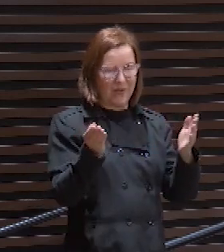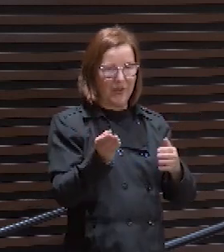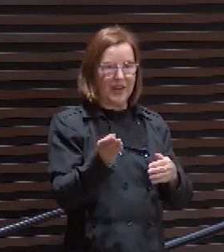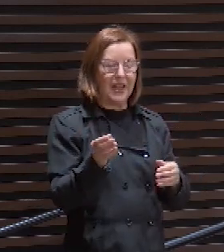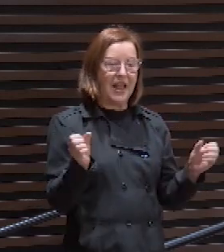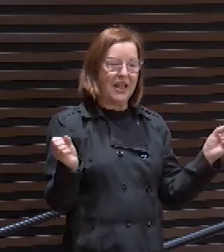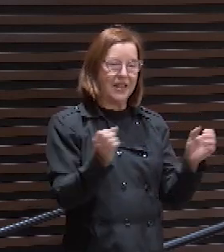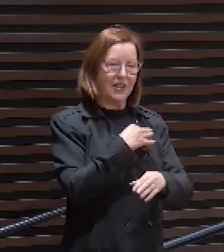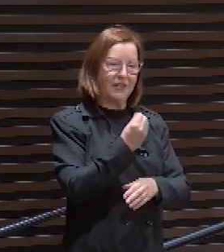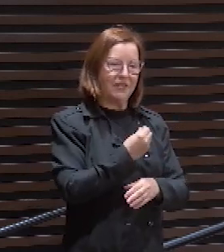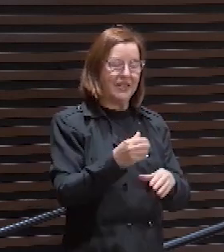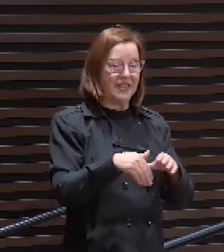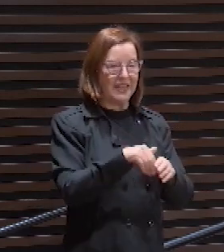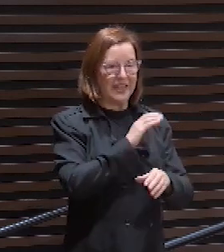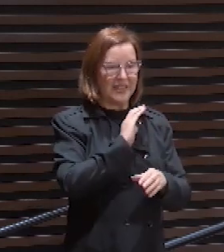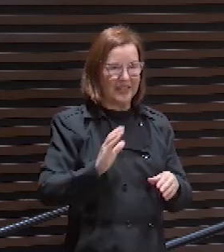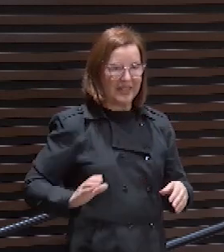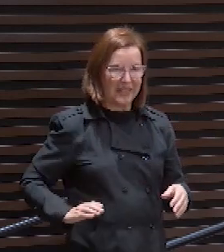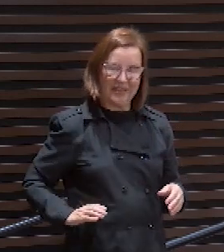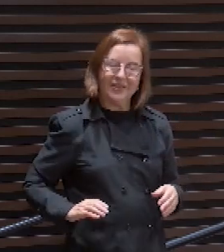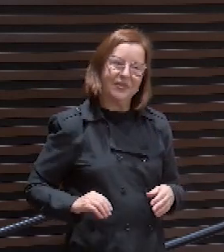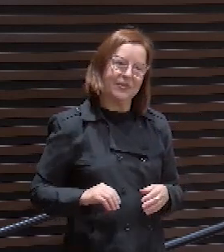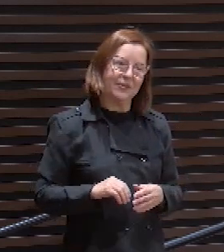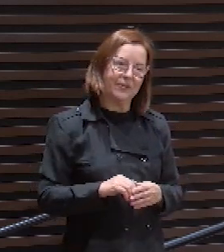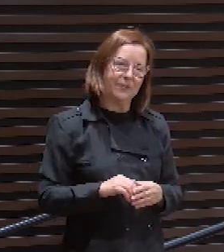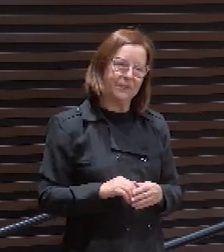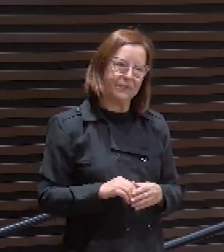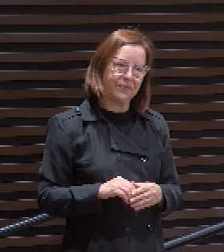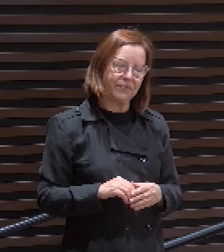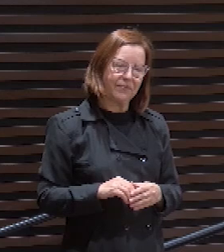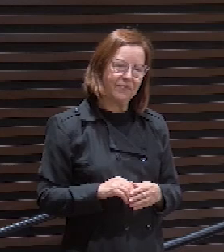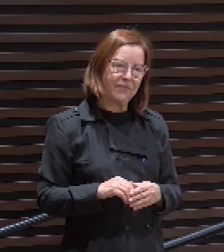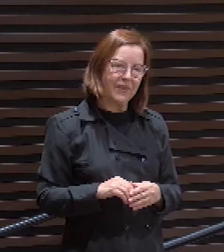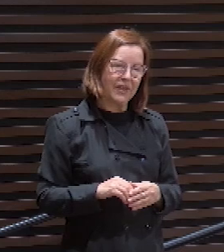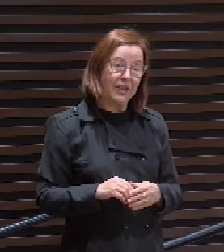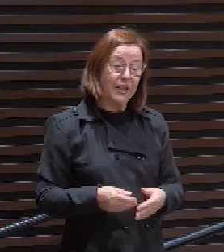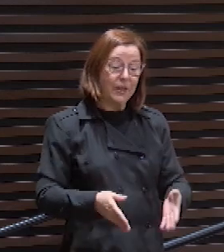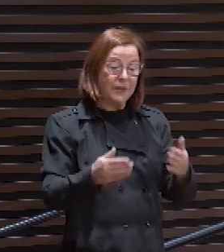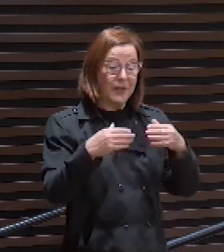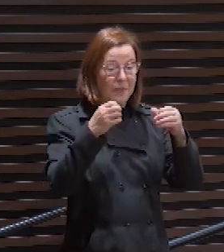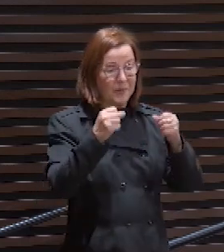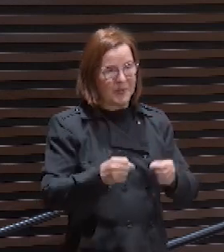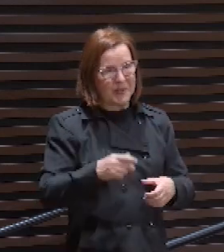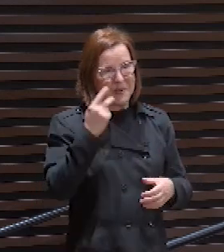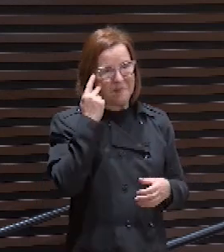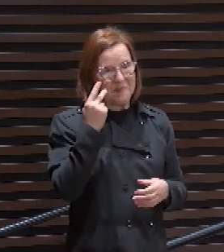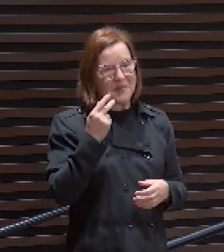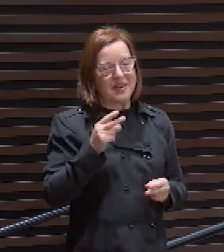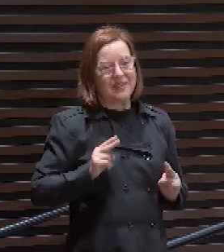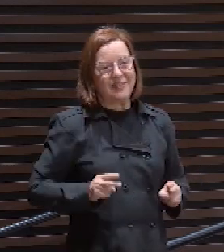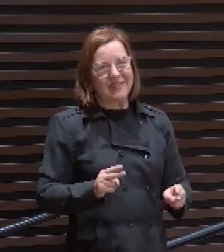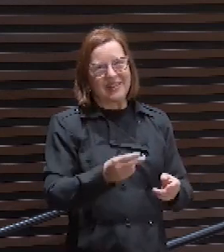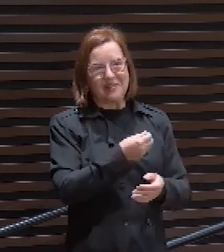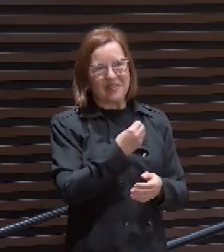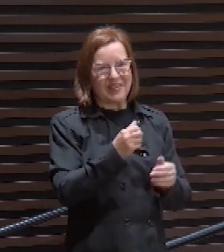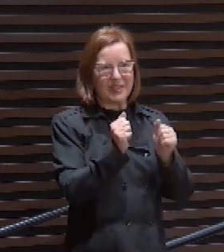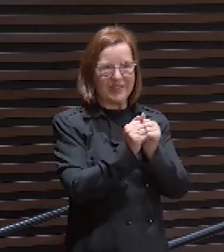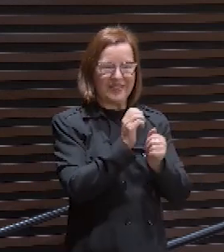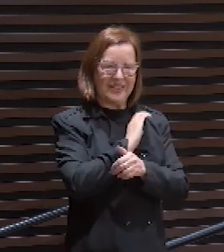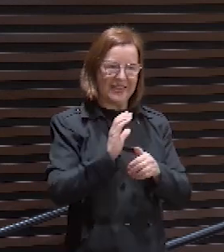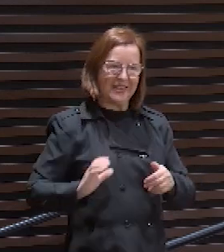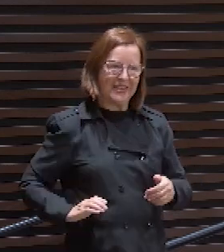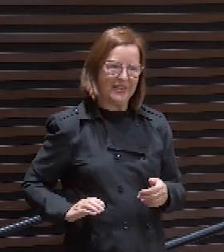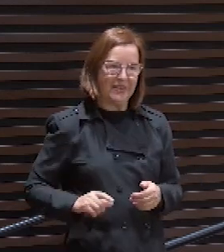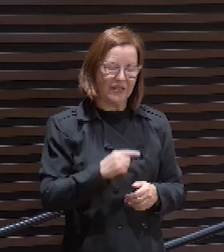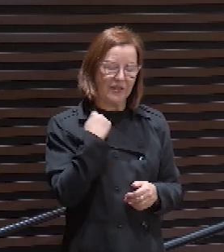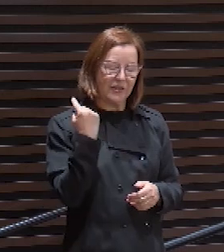em Cristo que nos dá poder para viver como Cristo. Irmãos, nós sempre falamos, e essa é